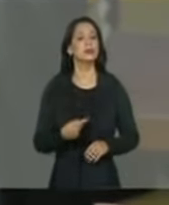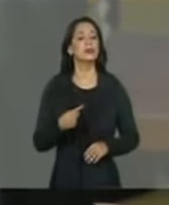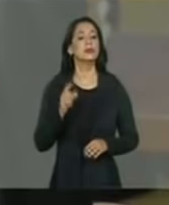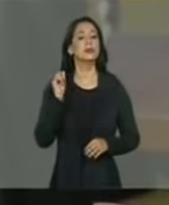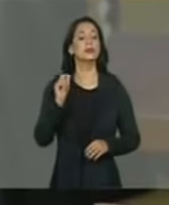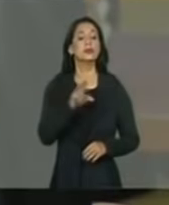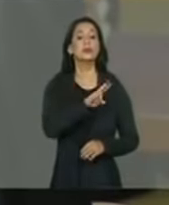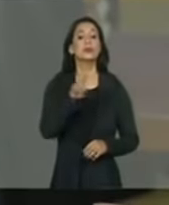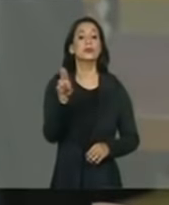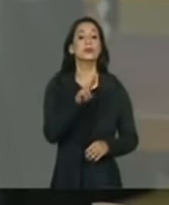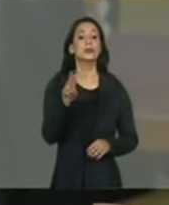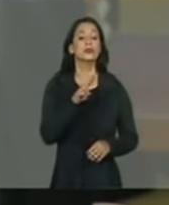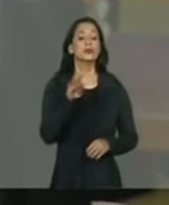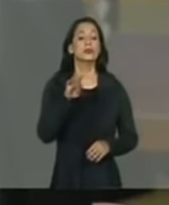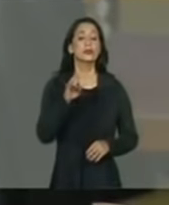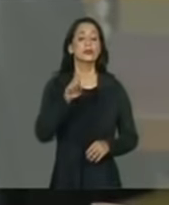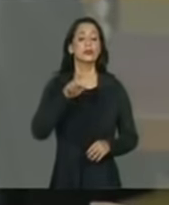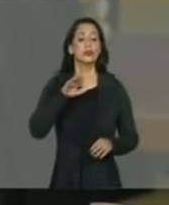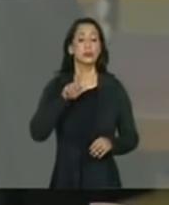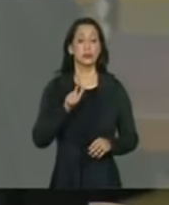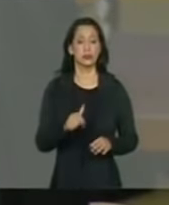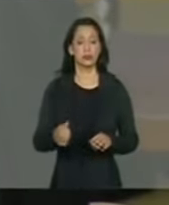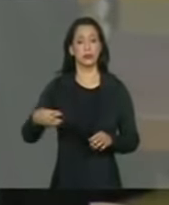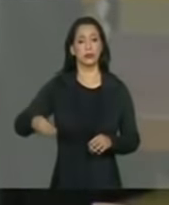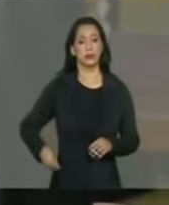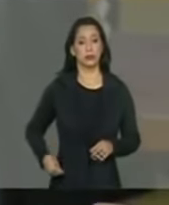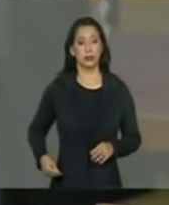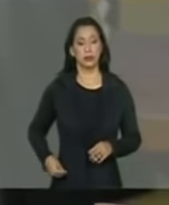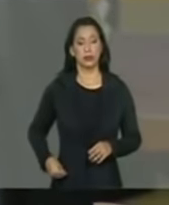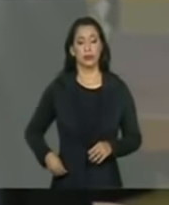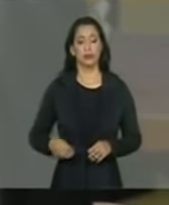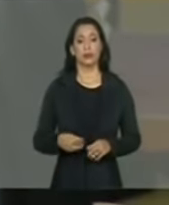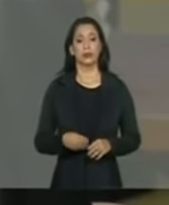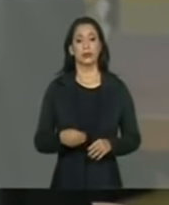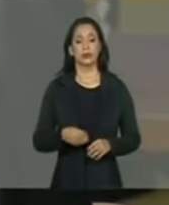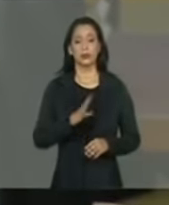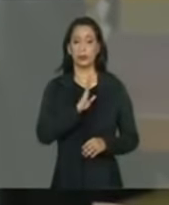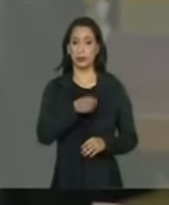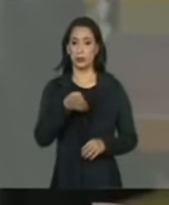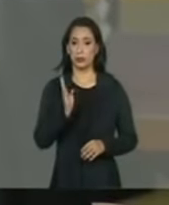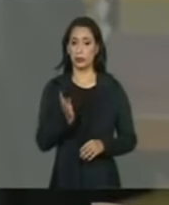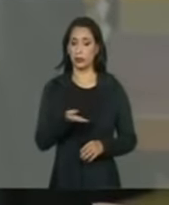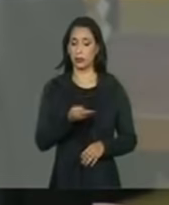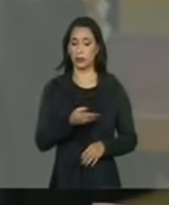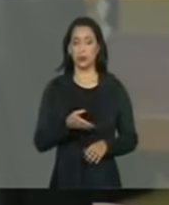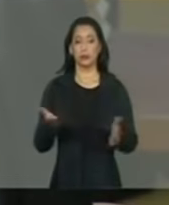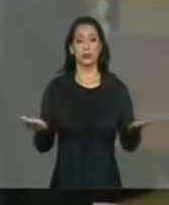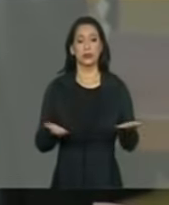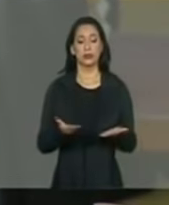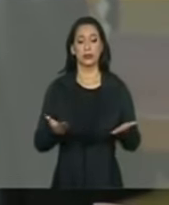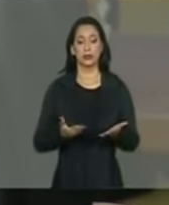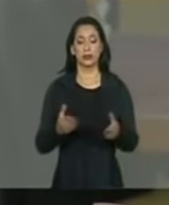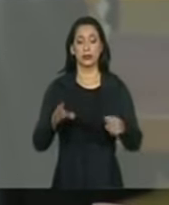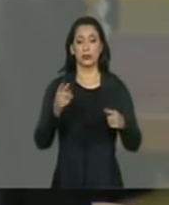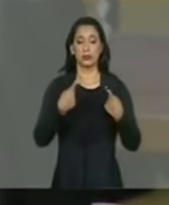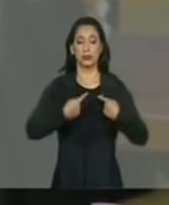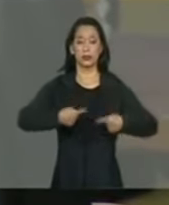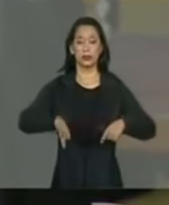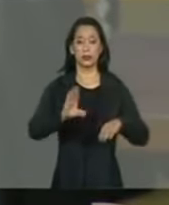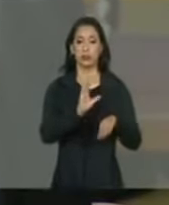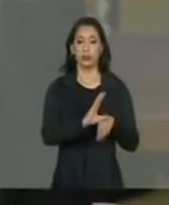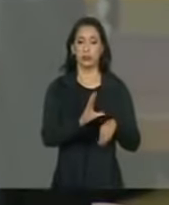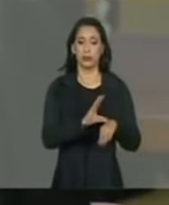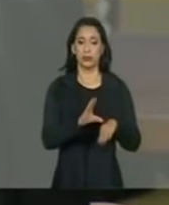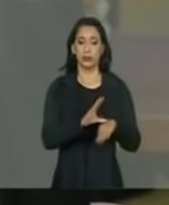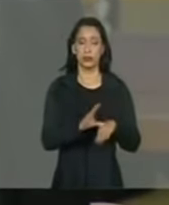do nome do réu no rol dos culpados está a advogada em face da superveniência de princípio funcional com ela materialmente